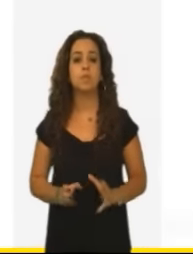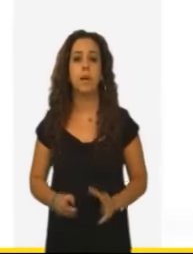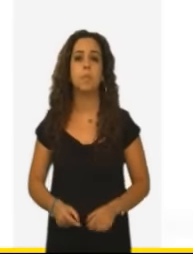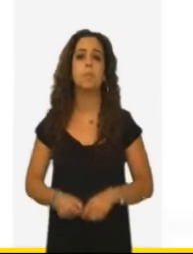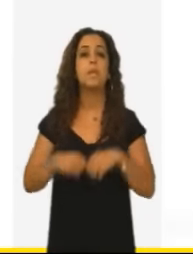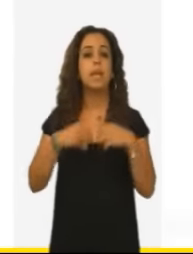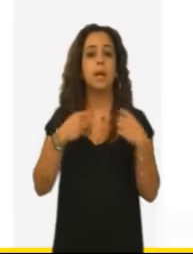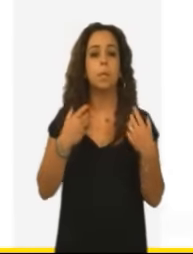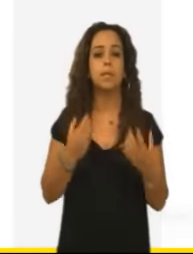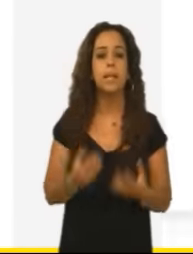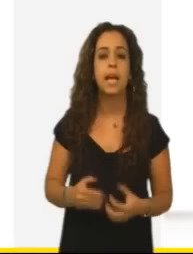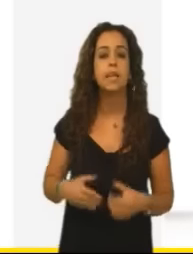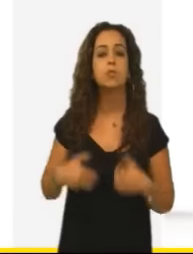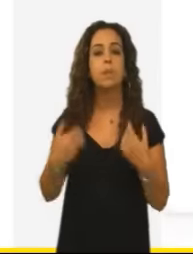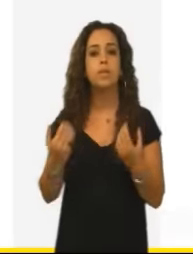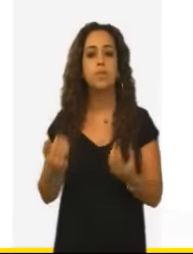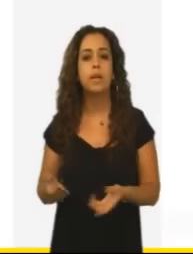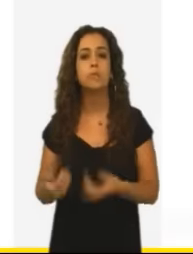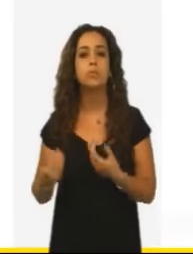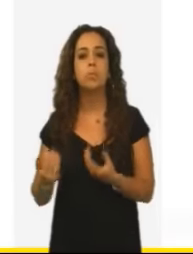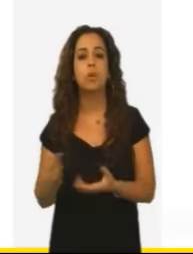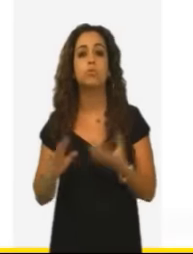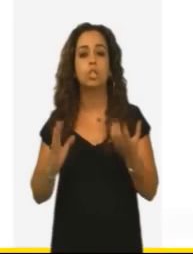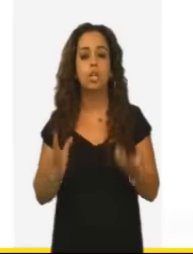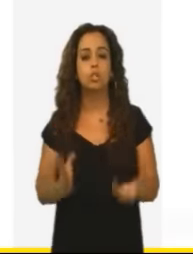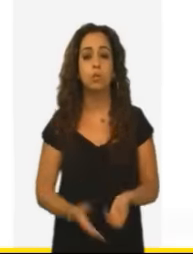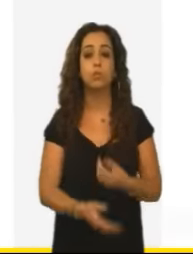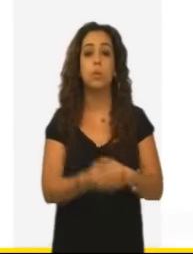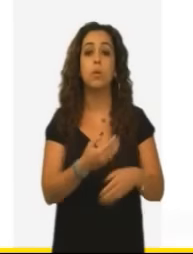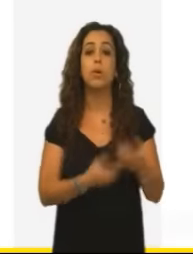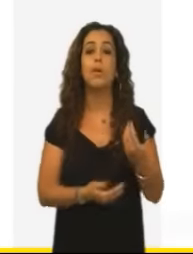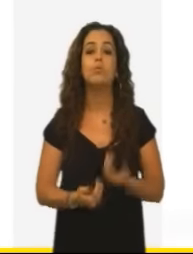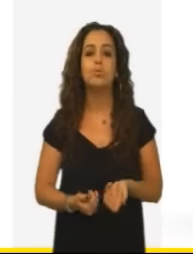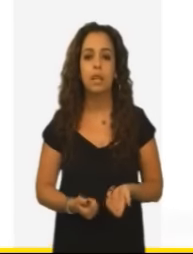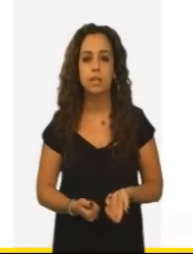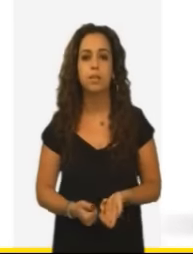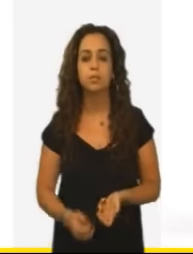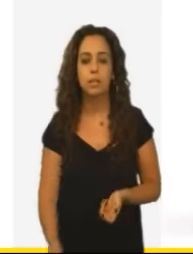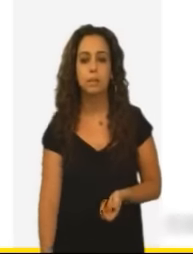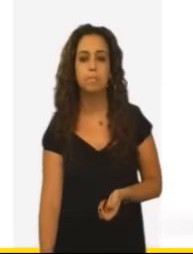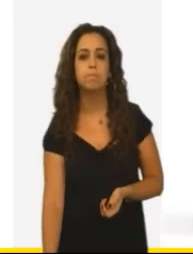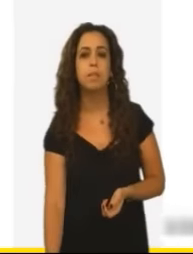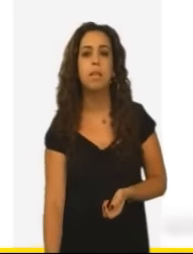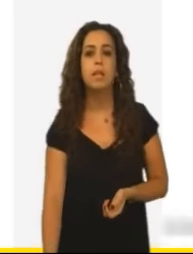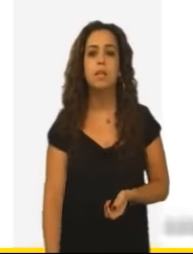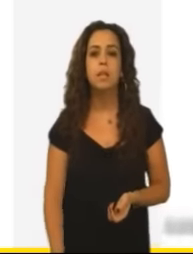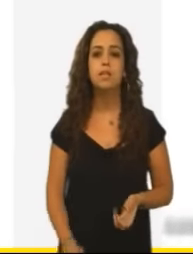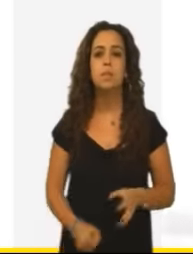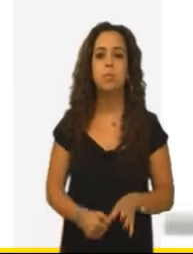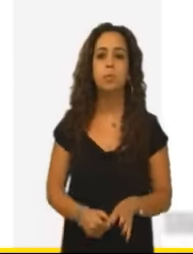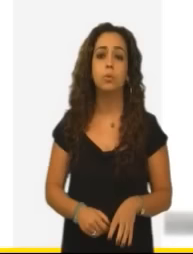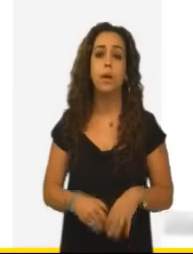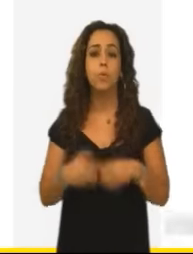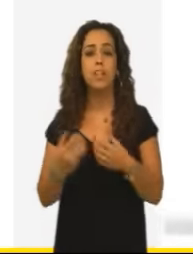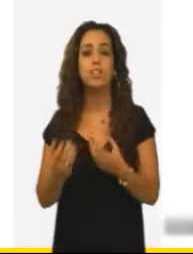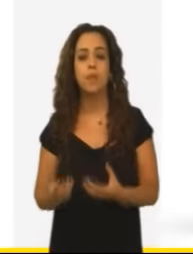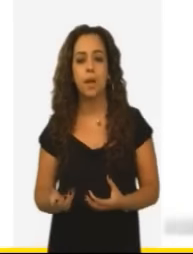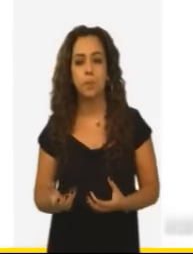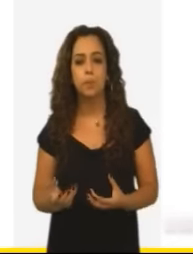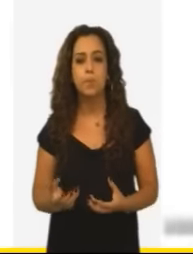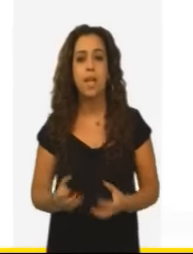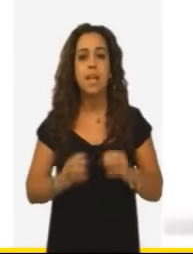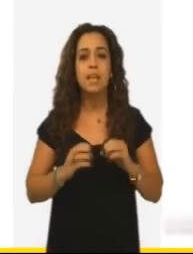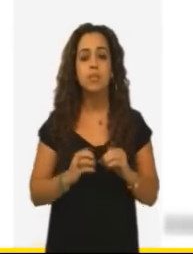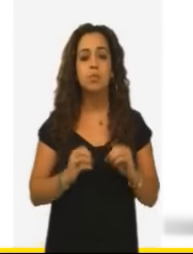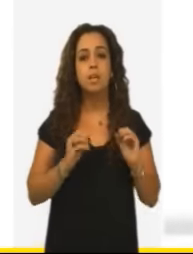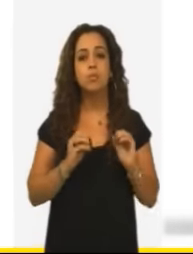eu olho nesse verbo? Que ele é um pretérito perfeito do modo indicativo. Eu olho a conjugação dele. E esse muito é um